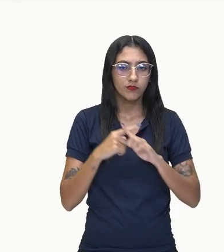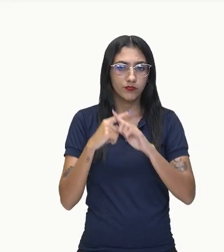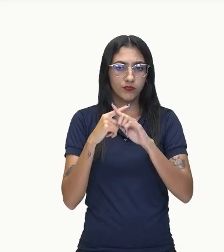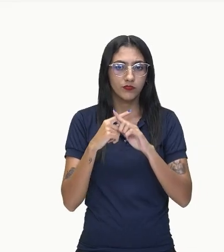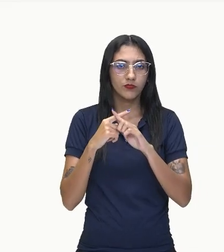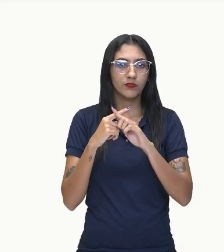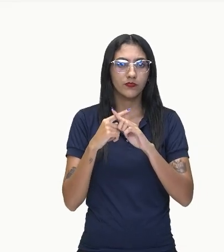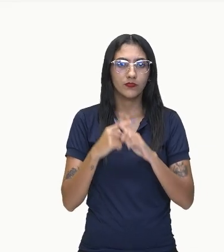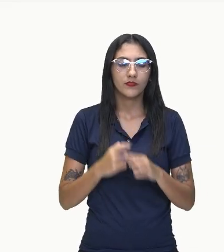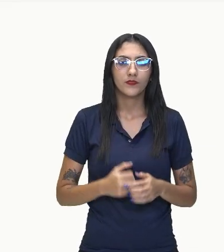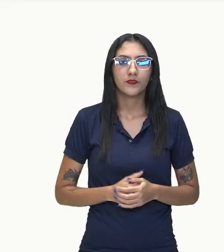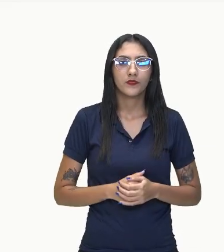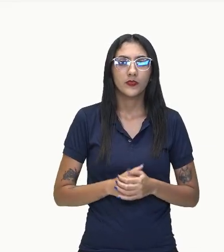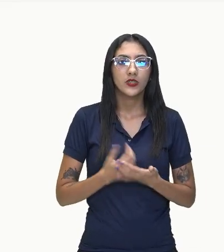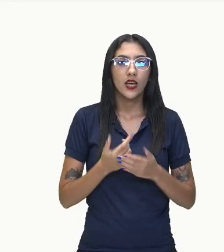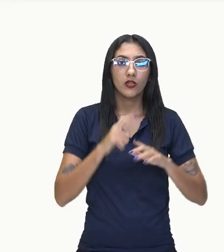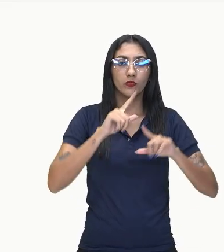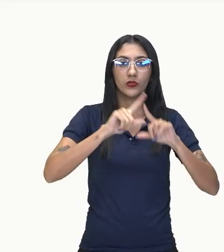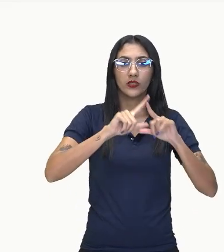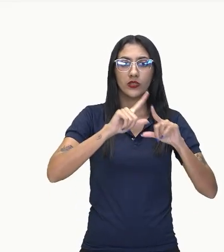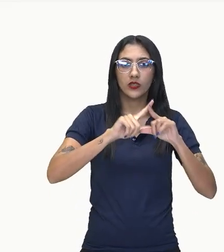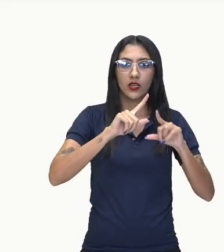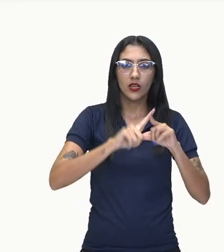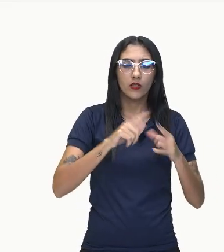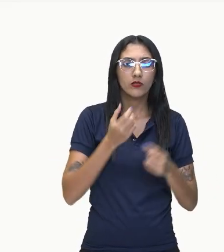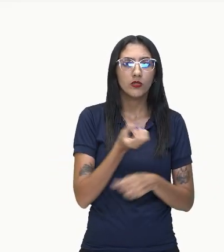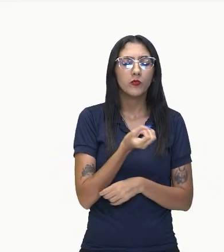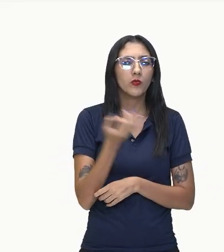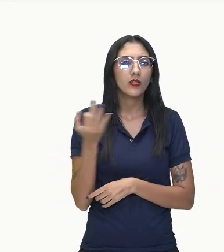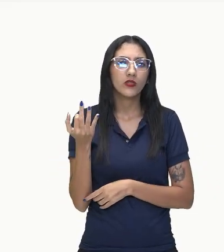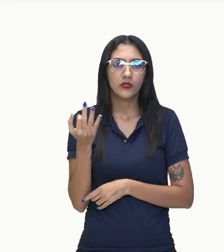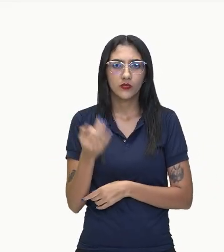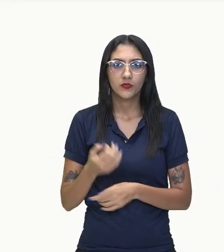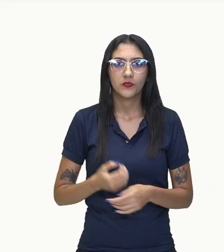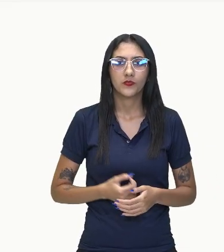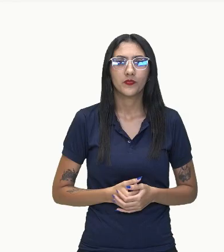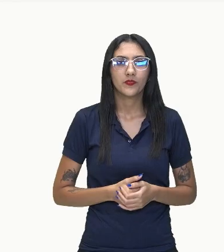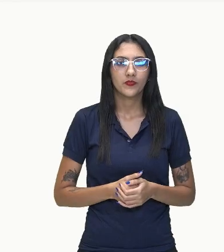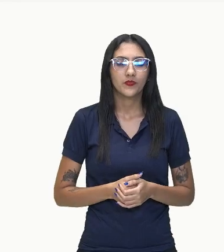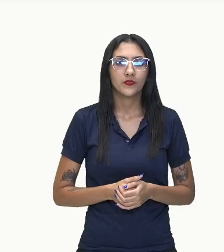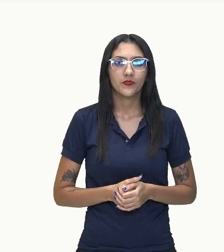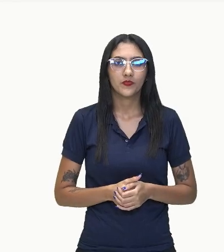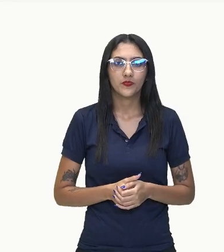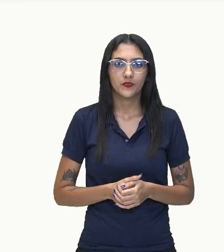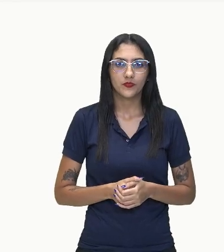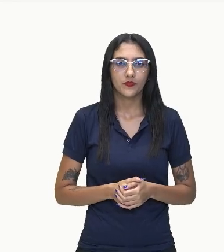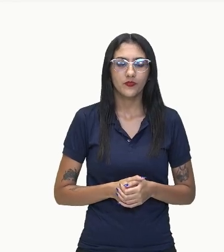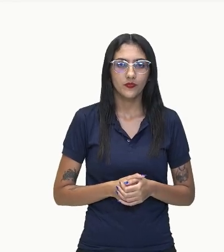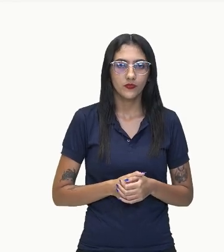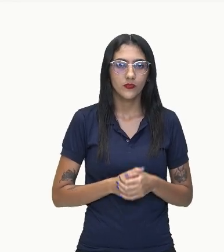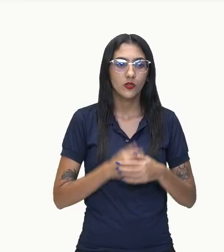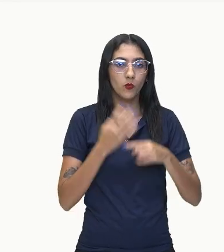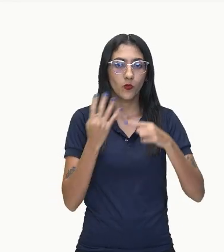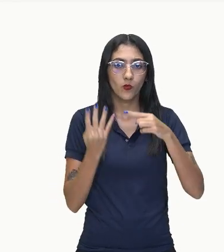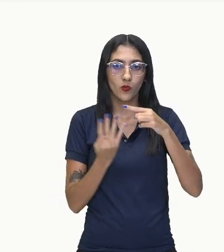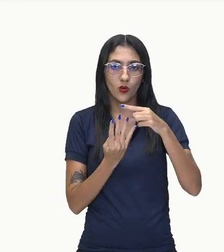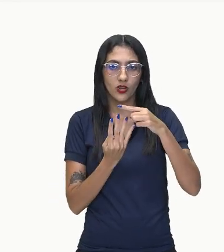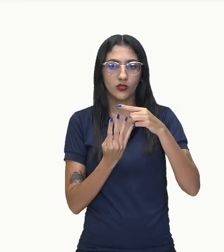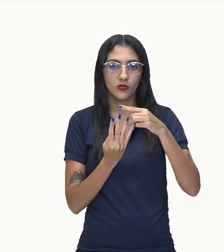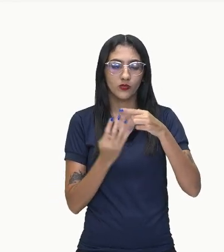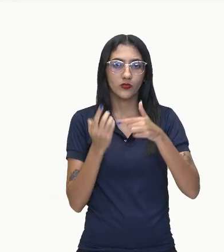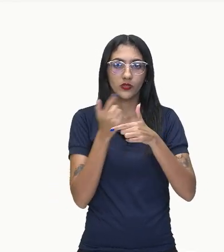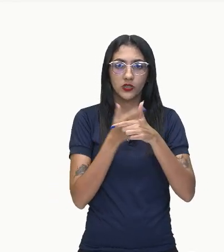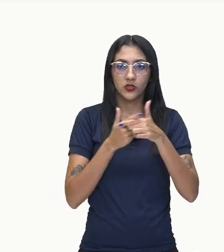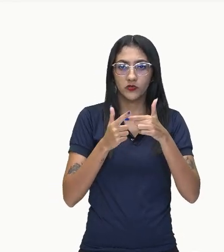E aí, esse delta ele vai ser quanto? O MMC é 4. 4 dividido